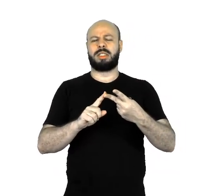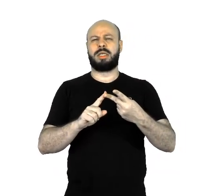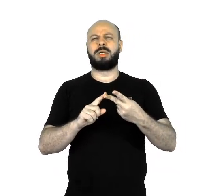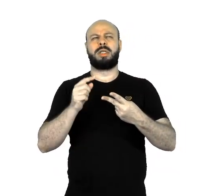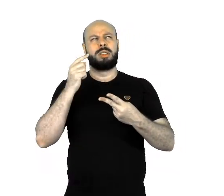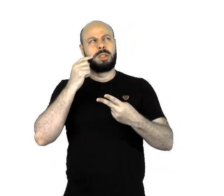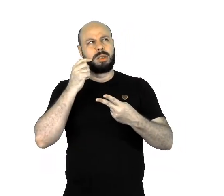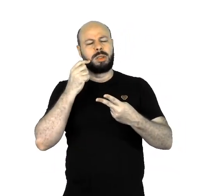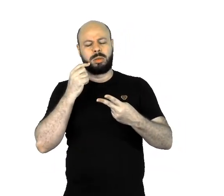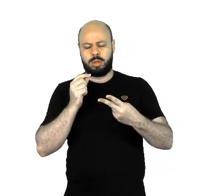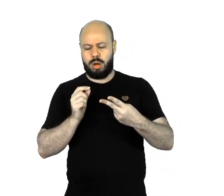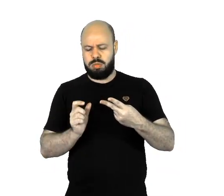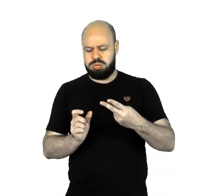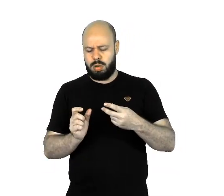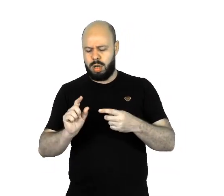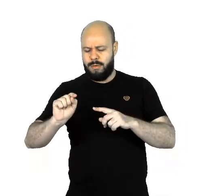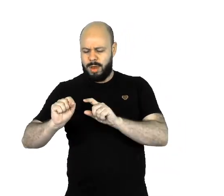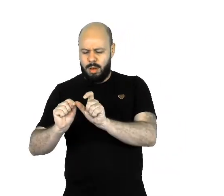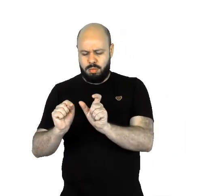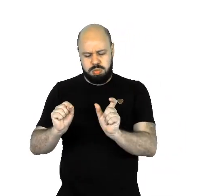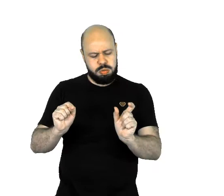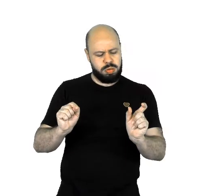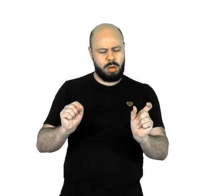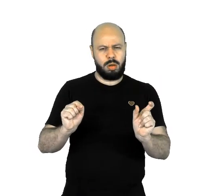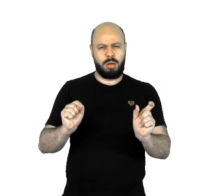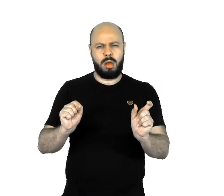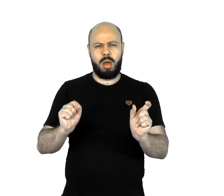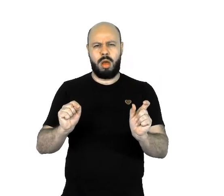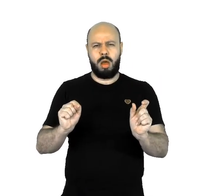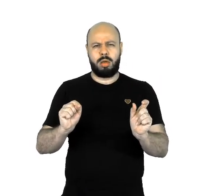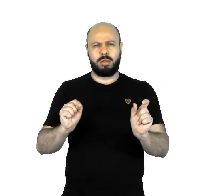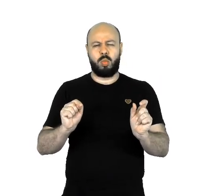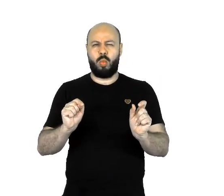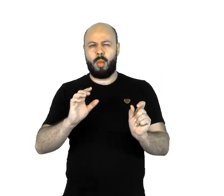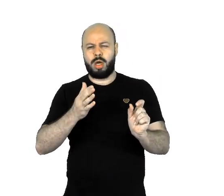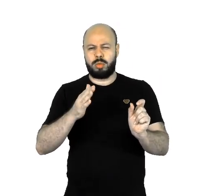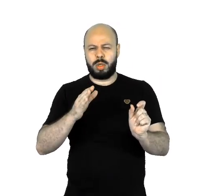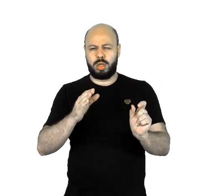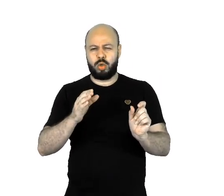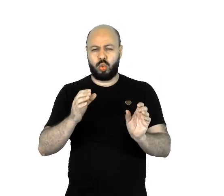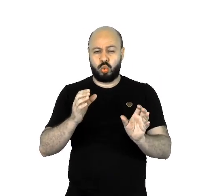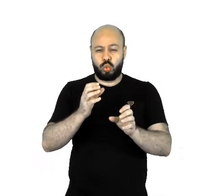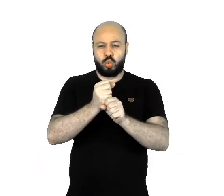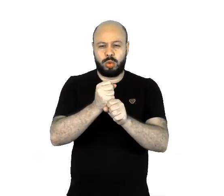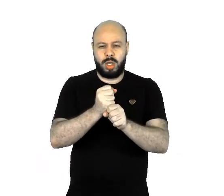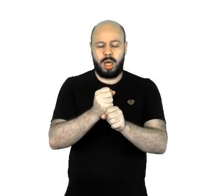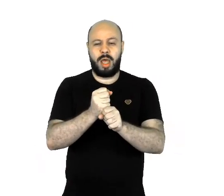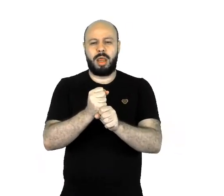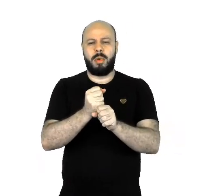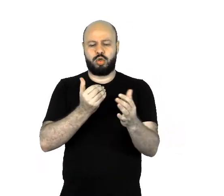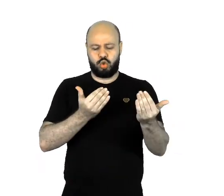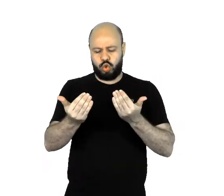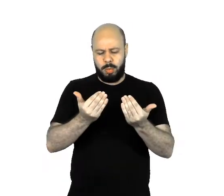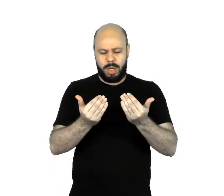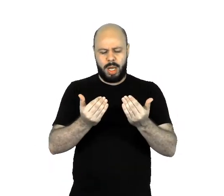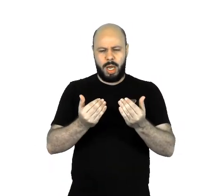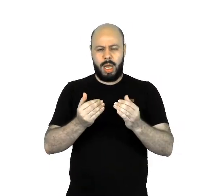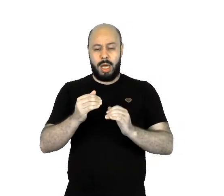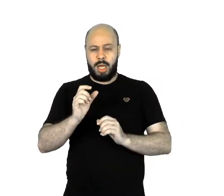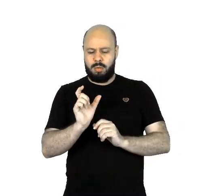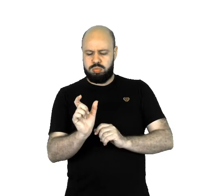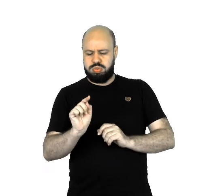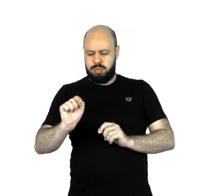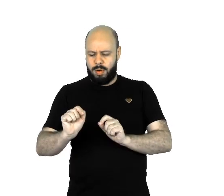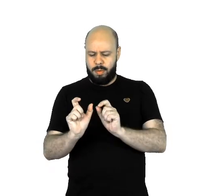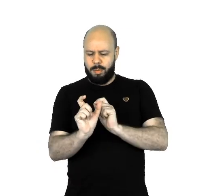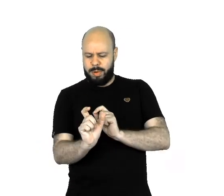casas decimais e comparar os décimos, centésimos e milésimos.